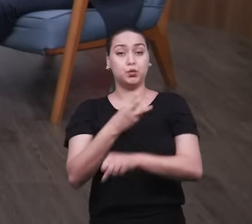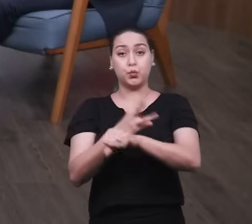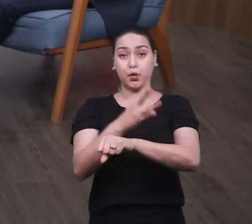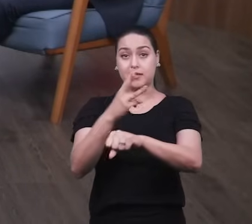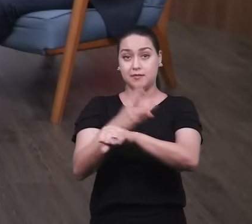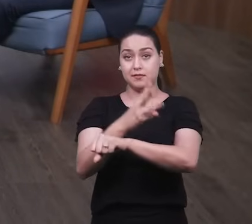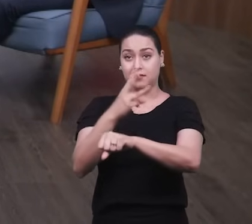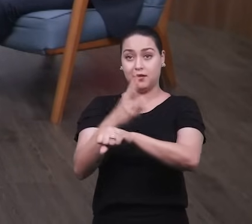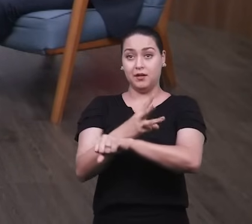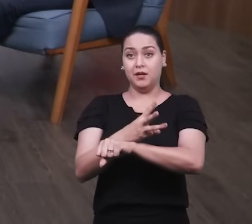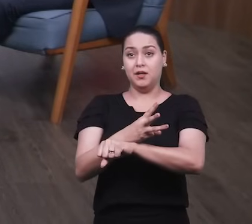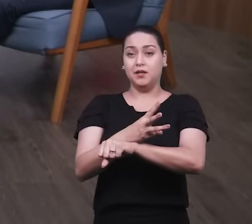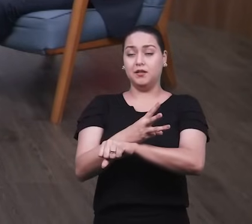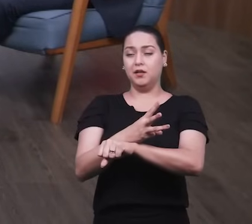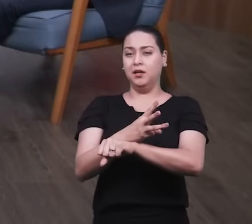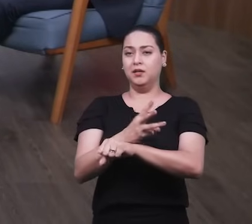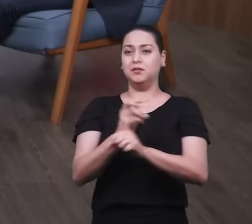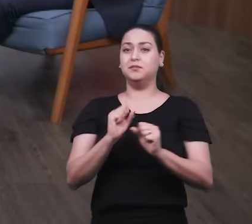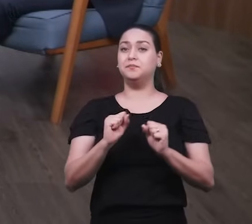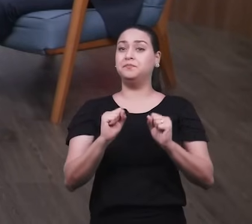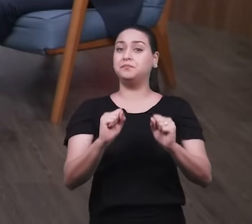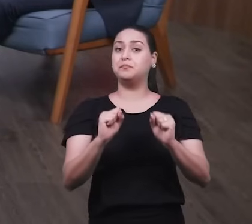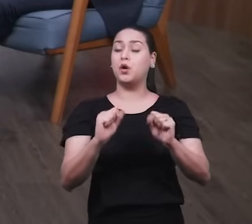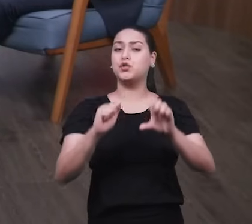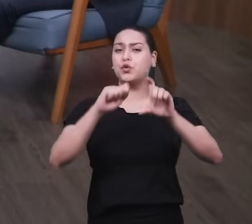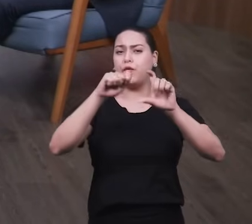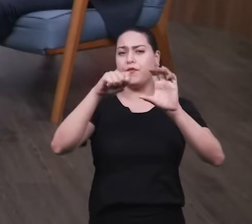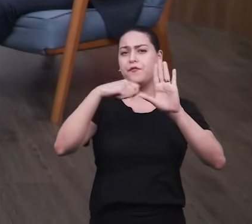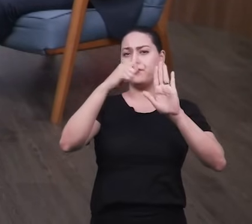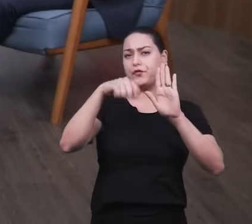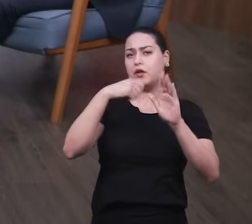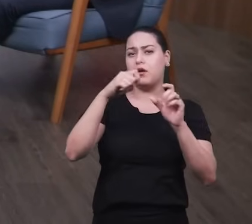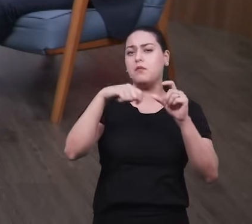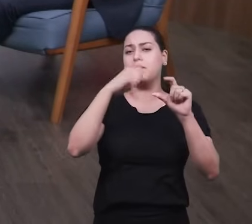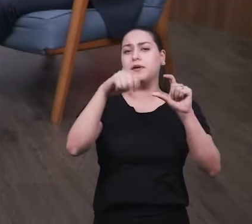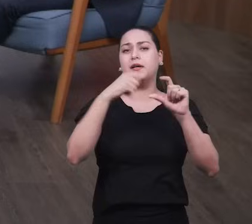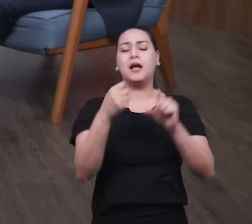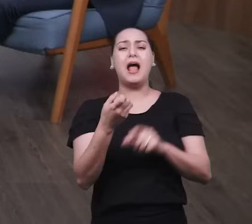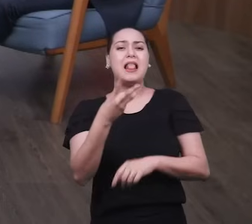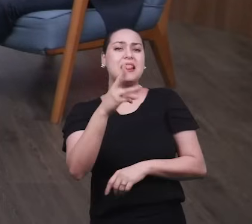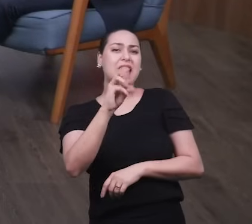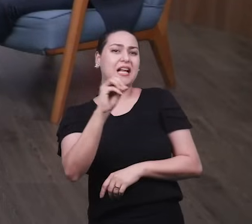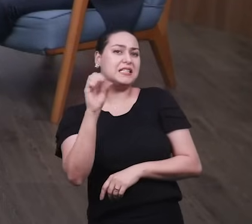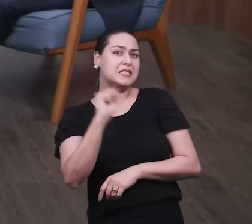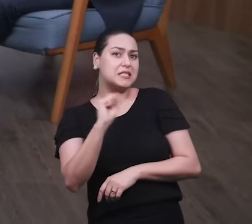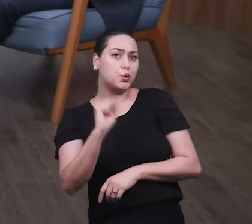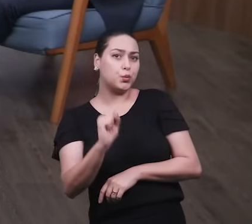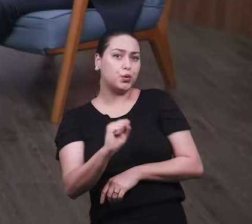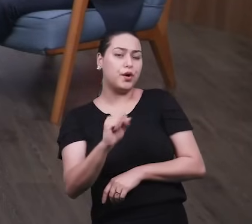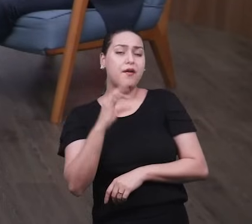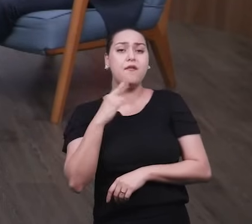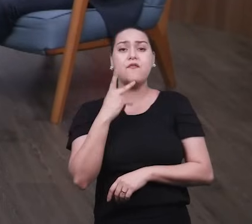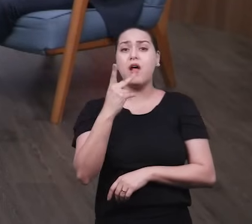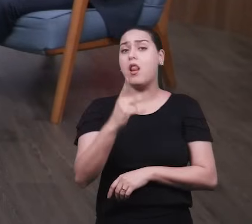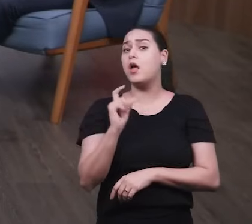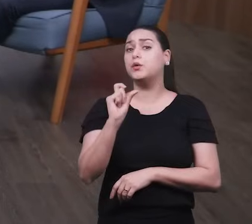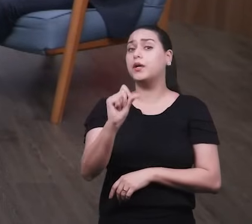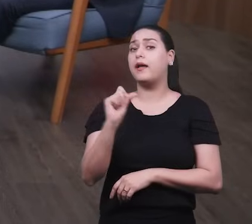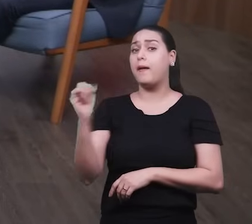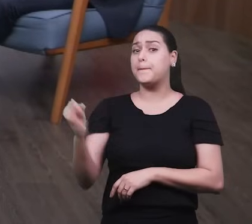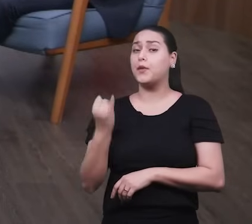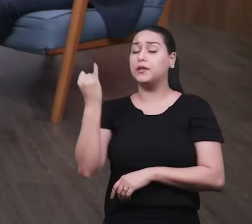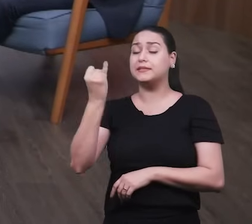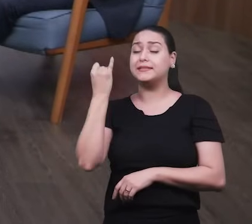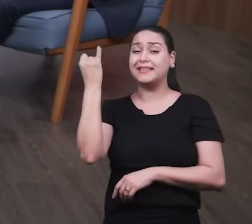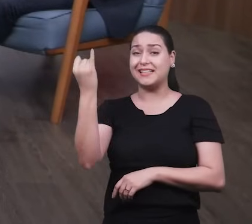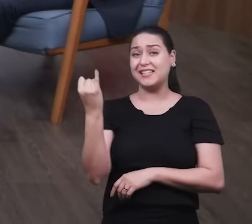do WhatsApp, e aí você pode fazer um vídeo de até 30 segundos falando sobre a importância